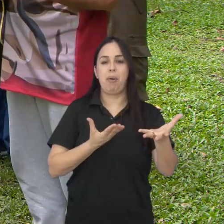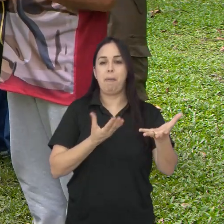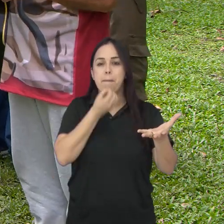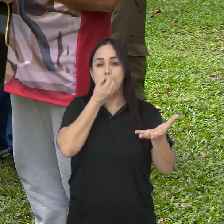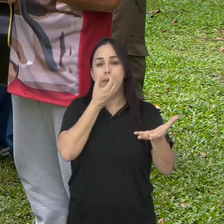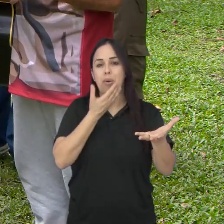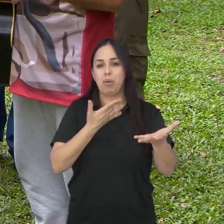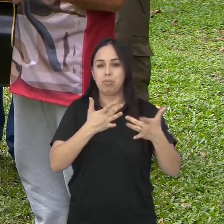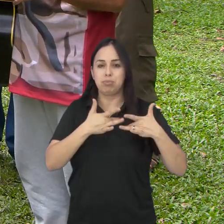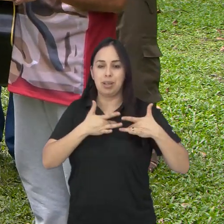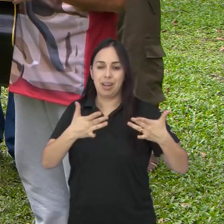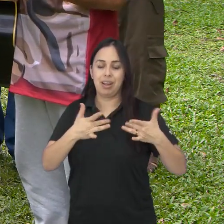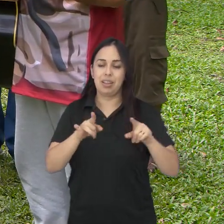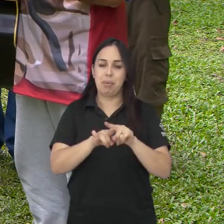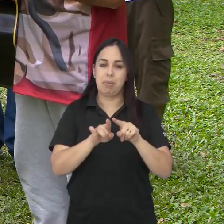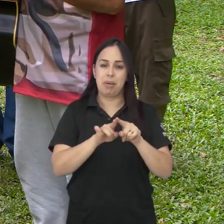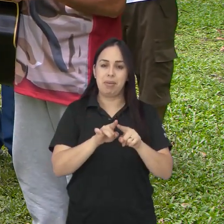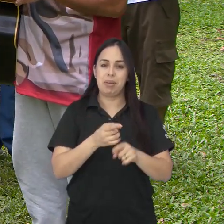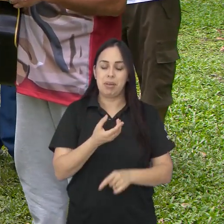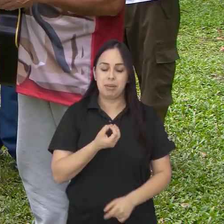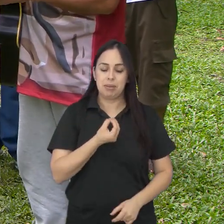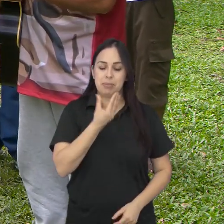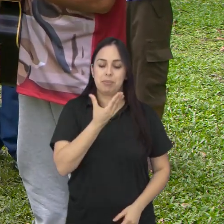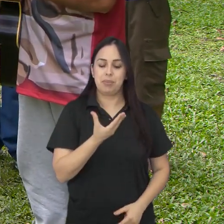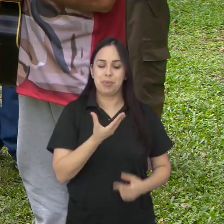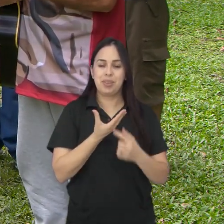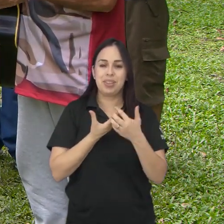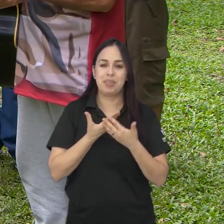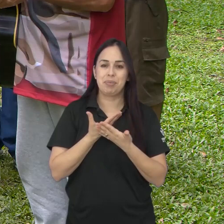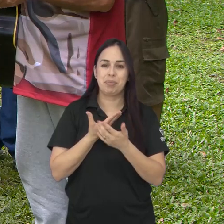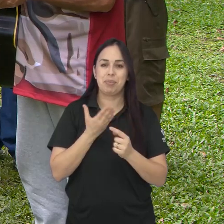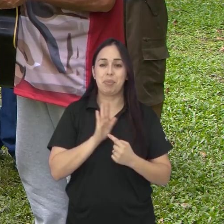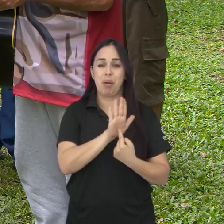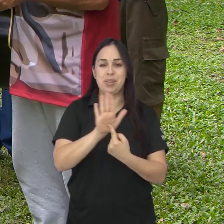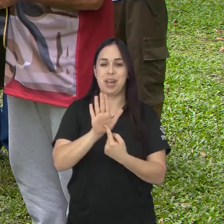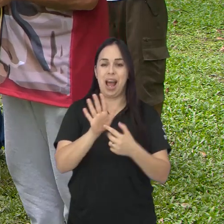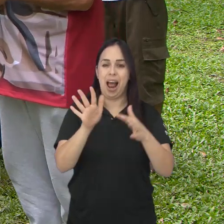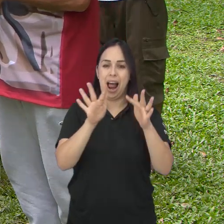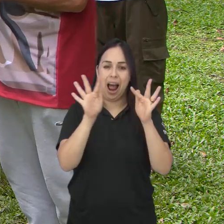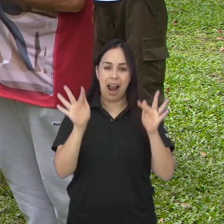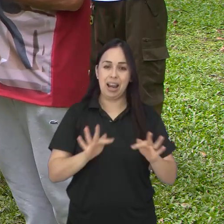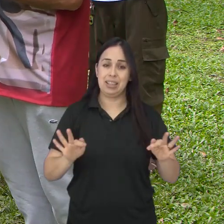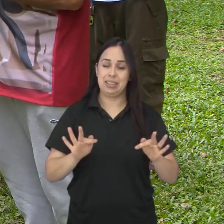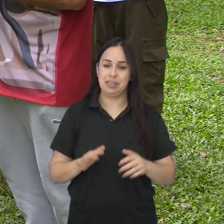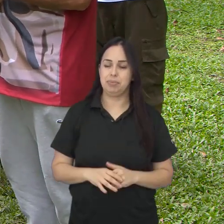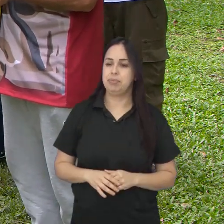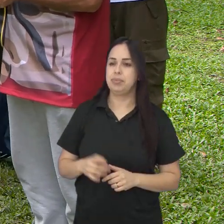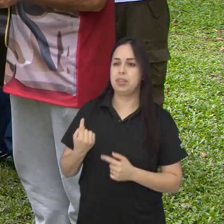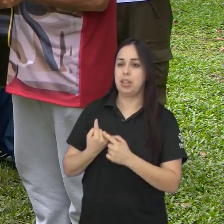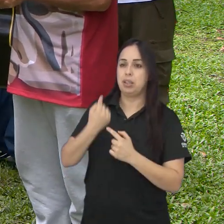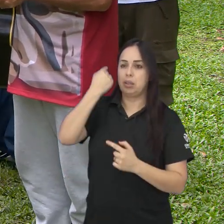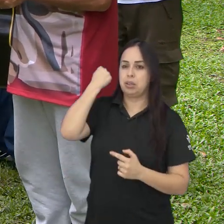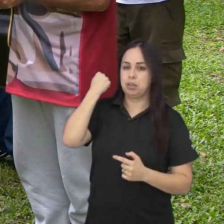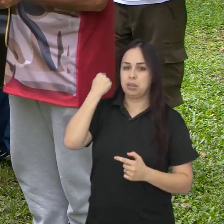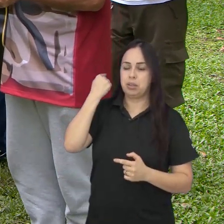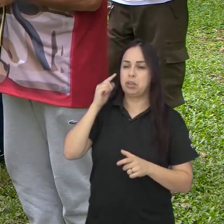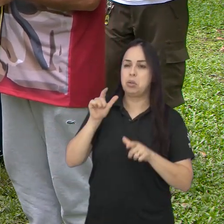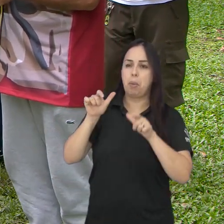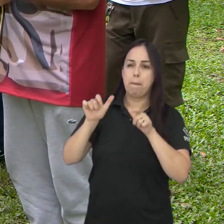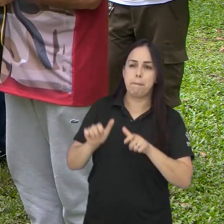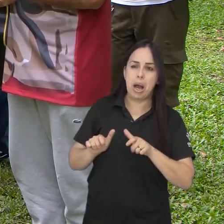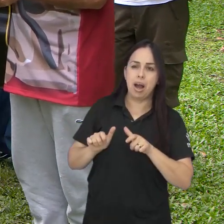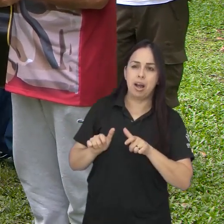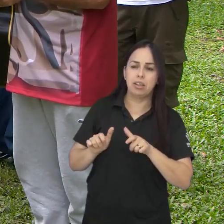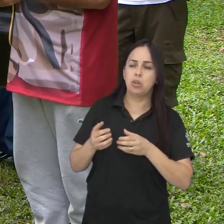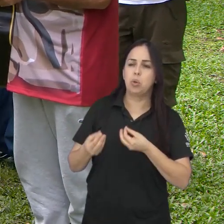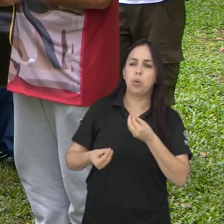para o próximo, que é a alegria da nossa Folia de Reis. Sim, vocês começaram lá, né? É algo de um bairro, como